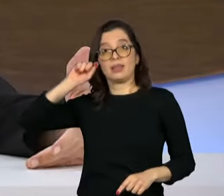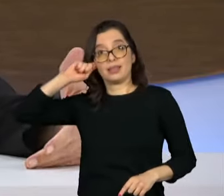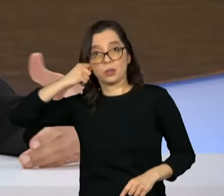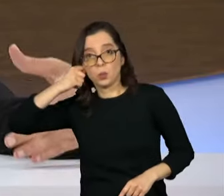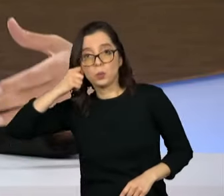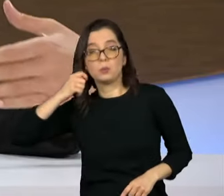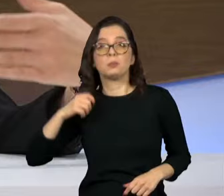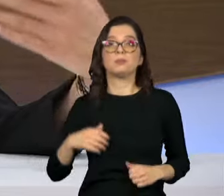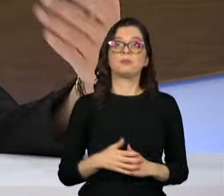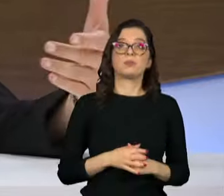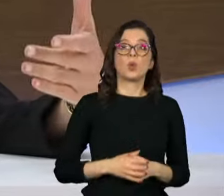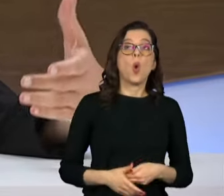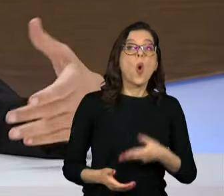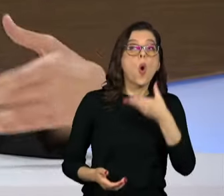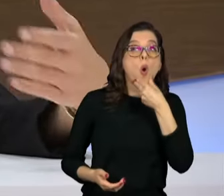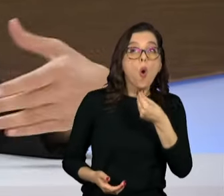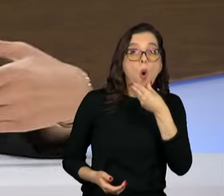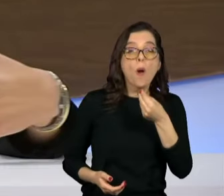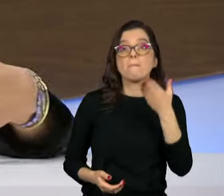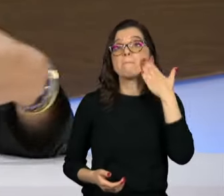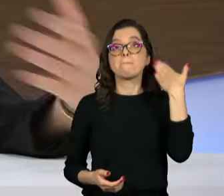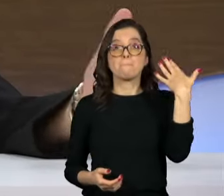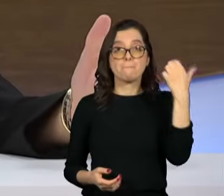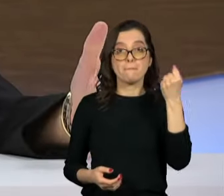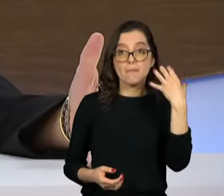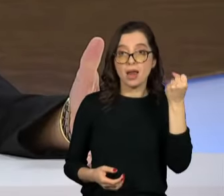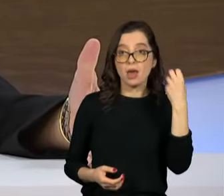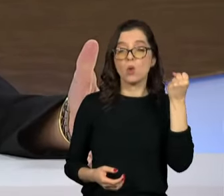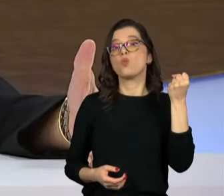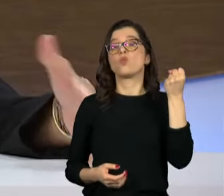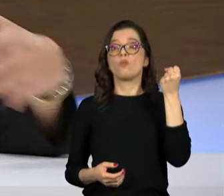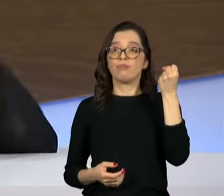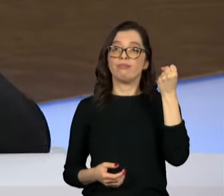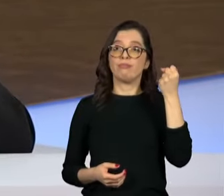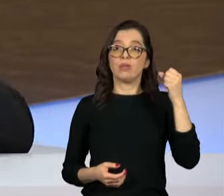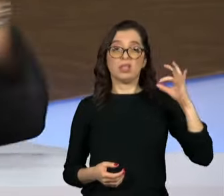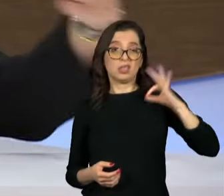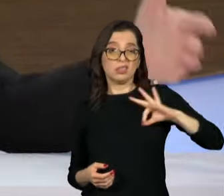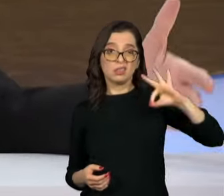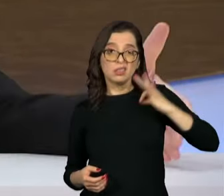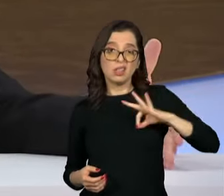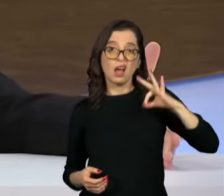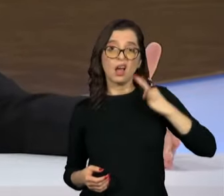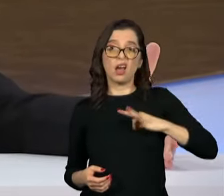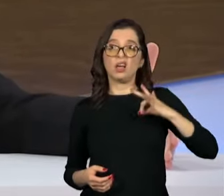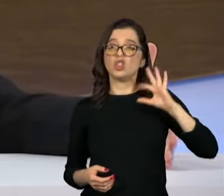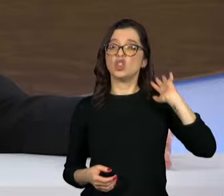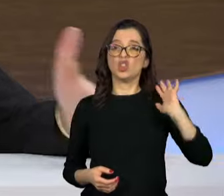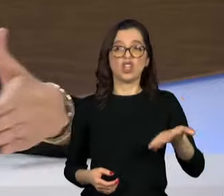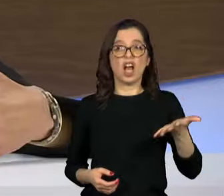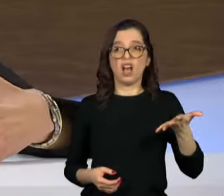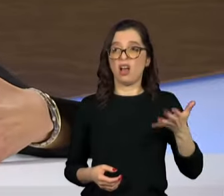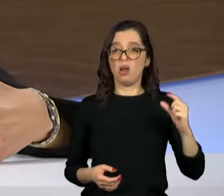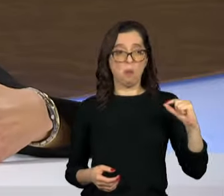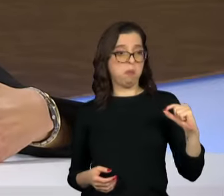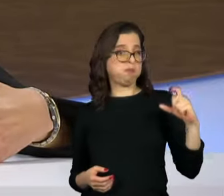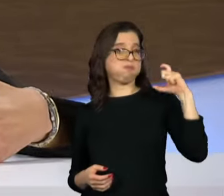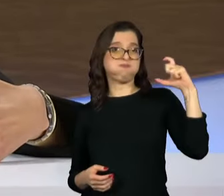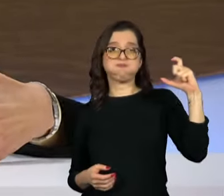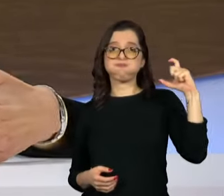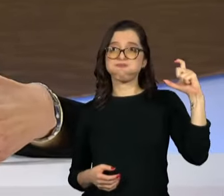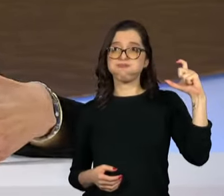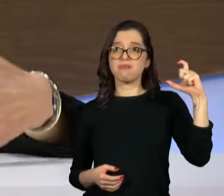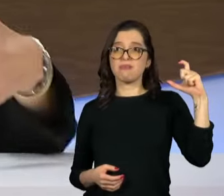Homens brancos possuem salário maior e têm menor taxa de desocupação em todos os níveis de escolaridade. As mulheres negras estão